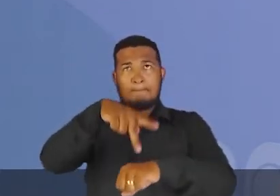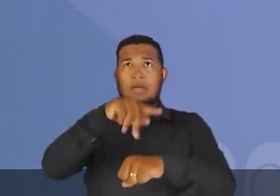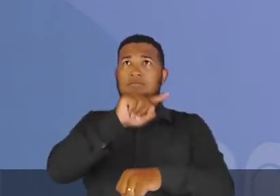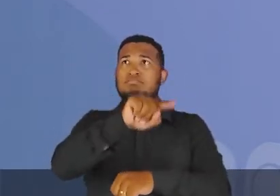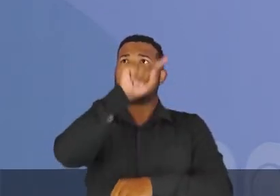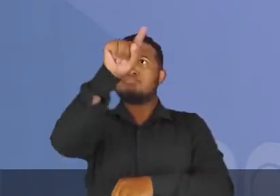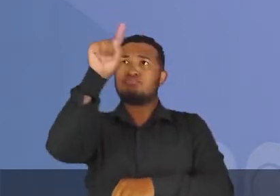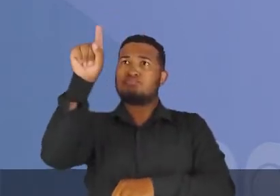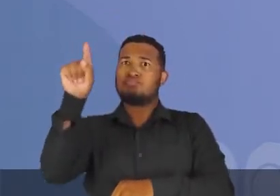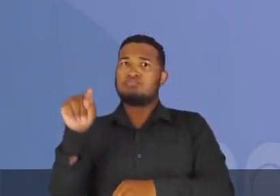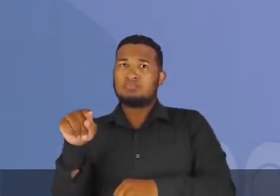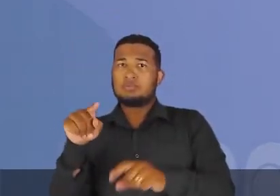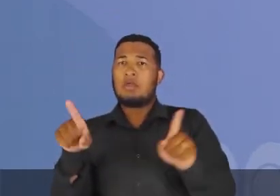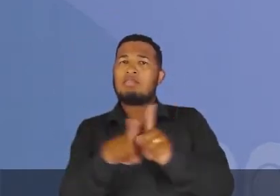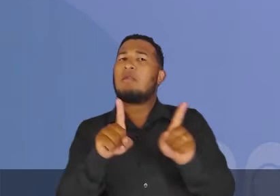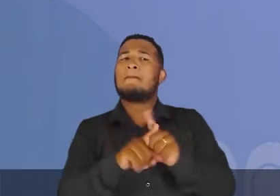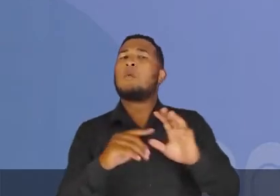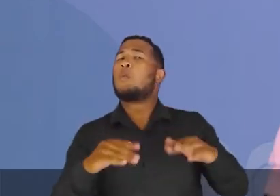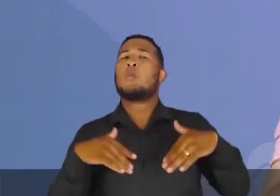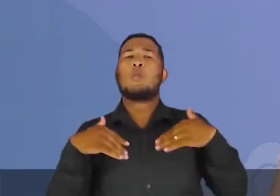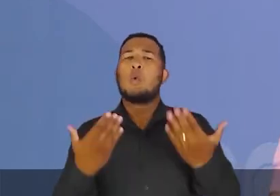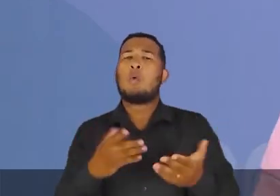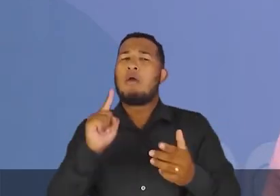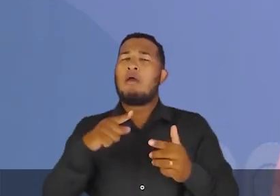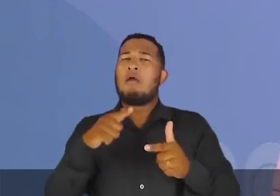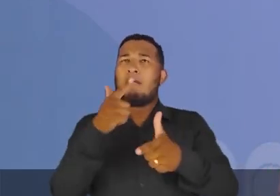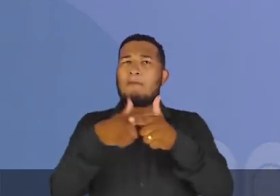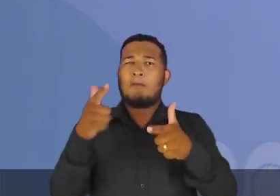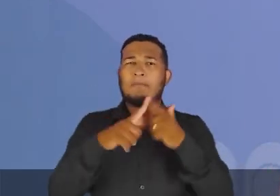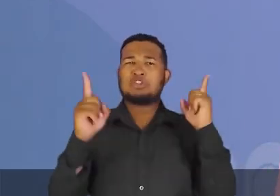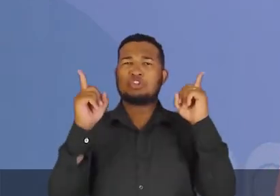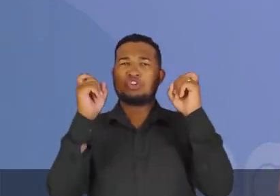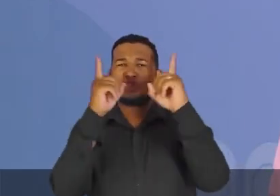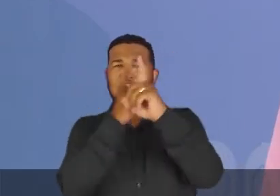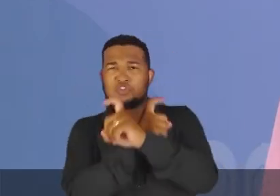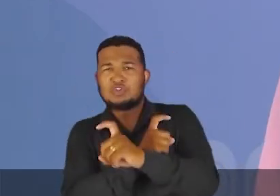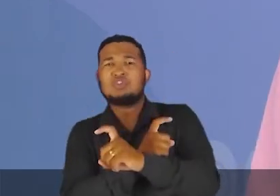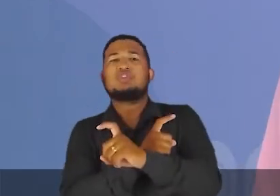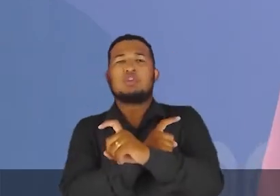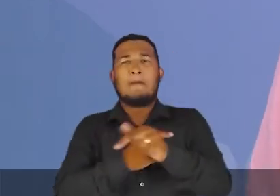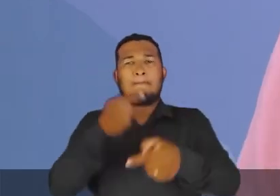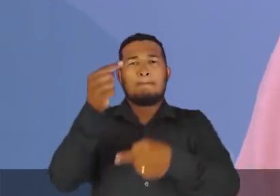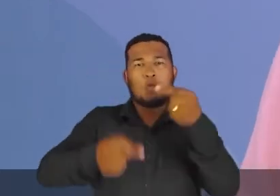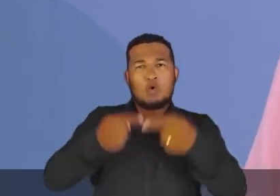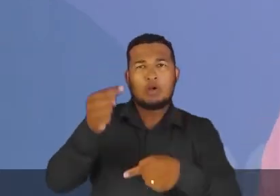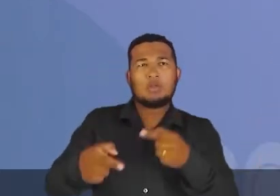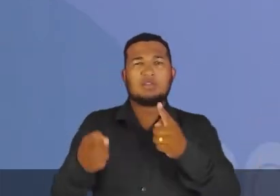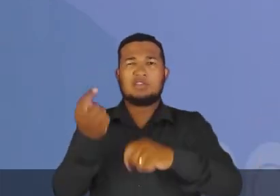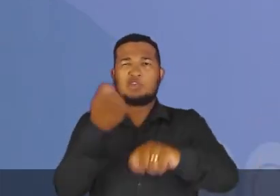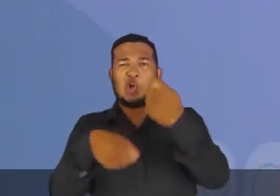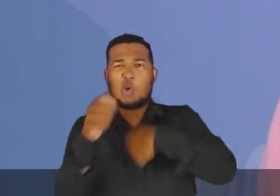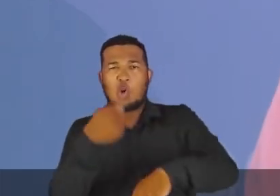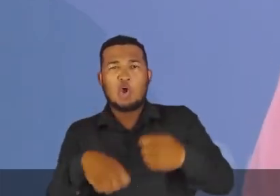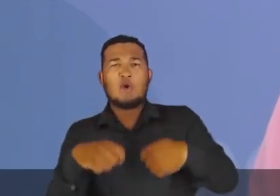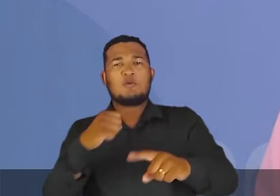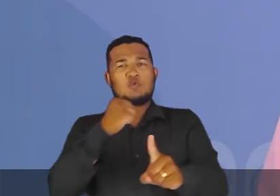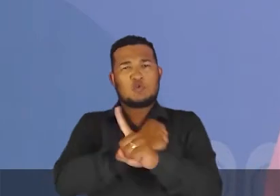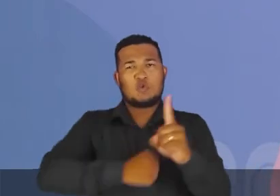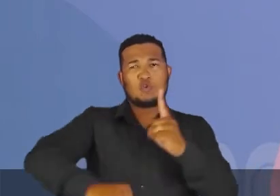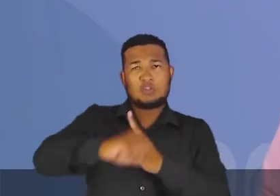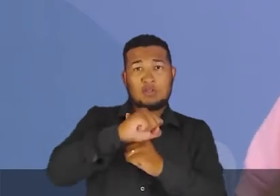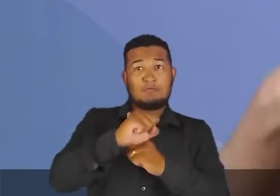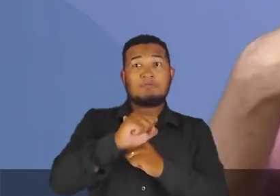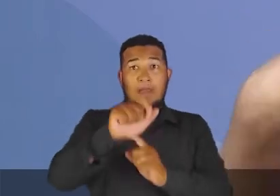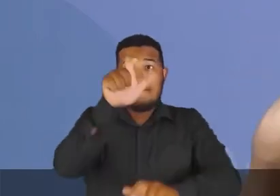afora e quais são as dificuldades políticas, econômicas, sociais que os